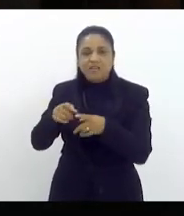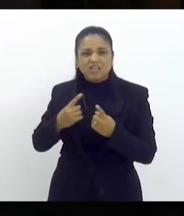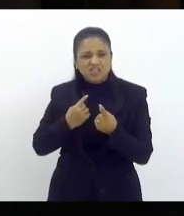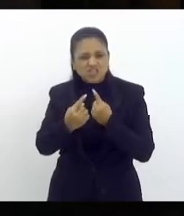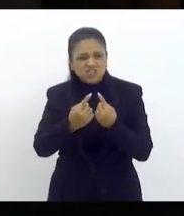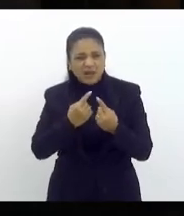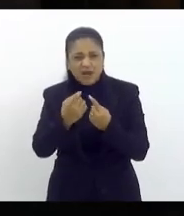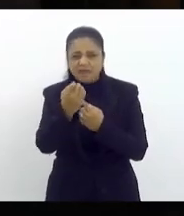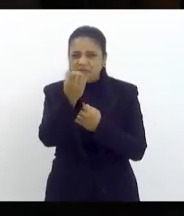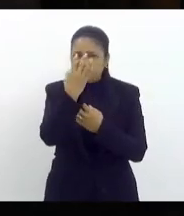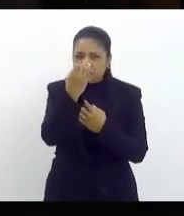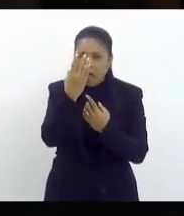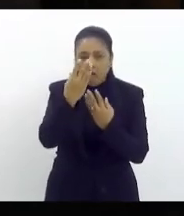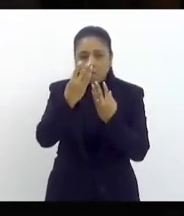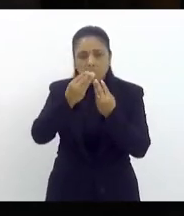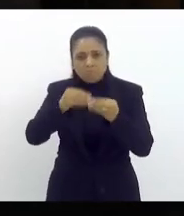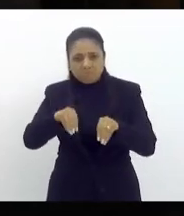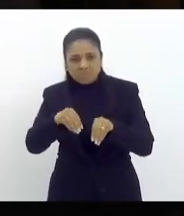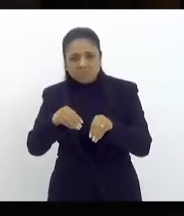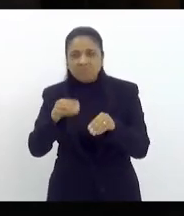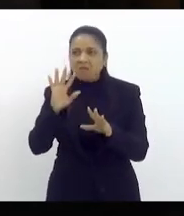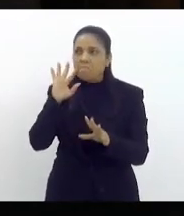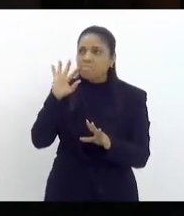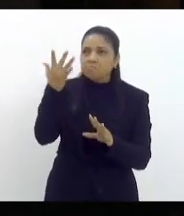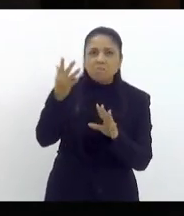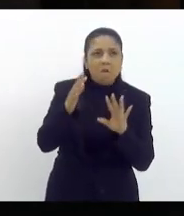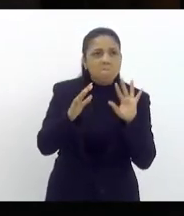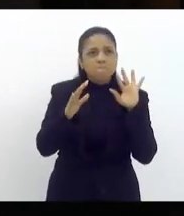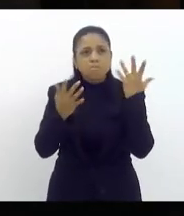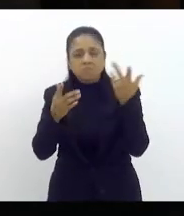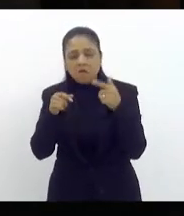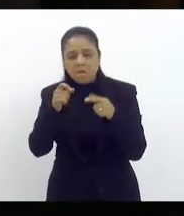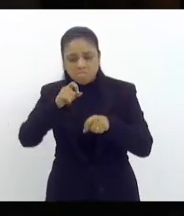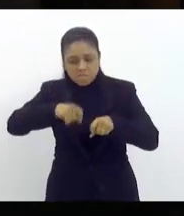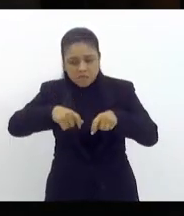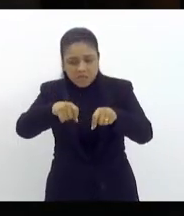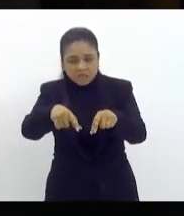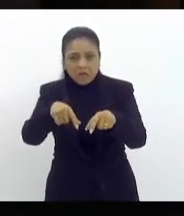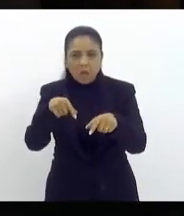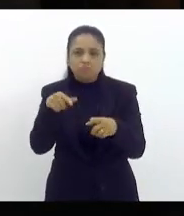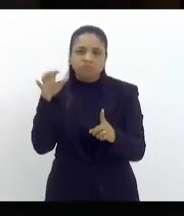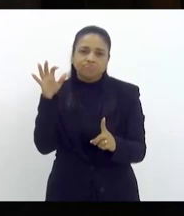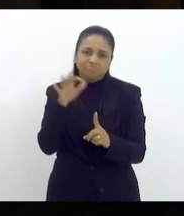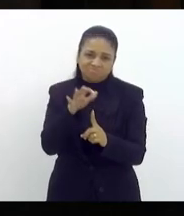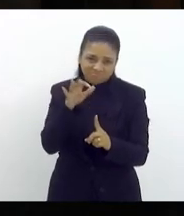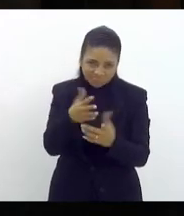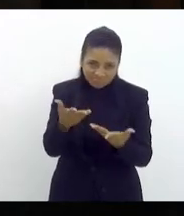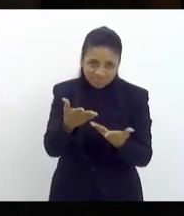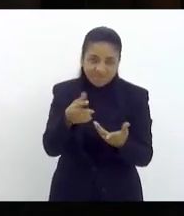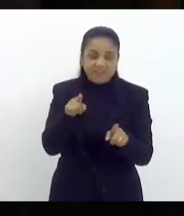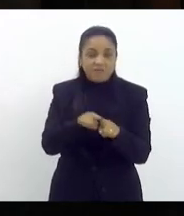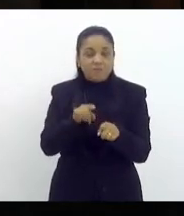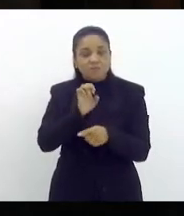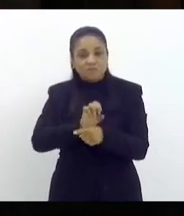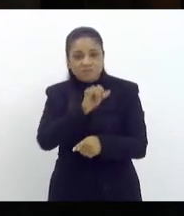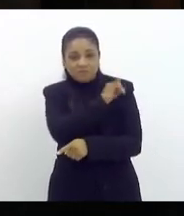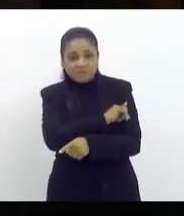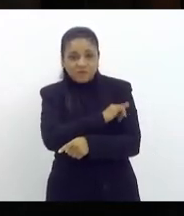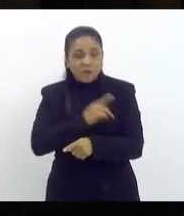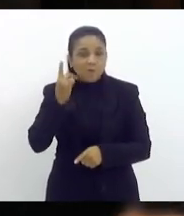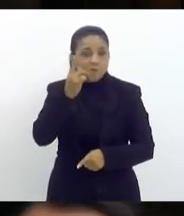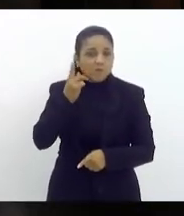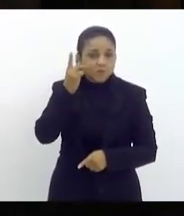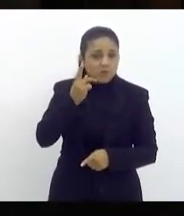com problemas climáticos que interferem na sua plantação e colheita e o estado do Rio de Janeiro precisa ter uma política de